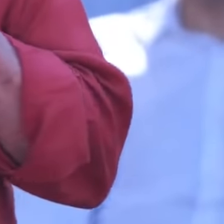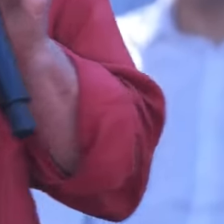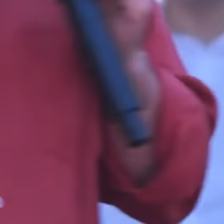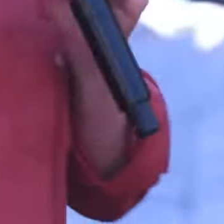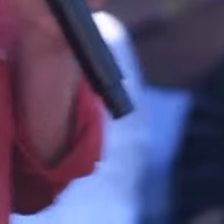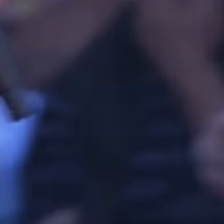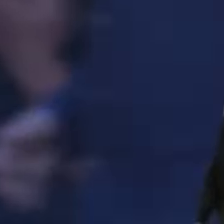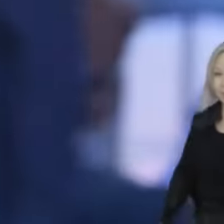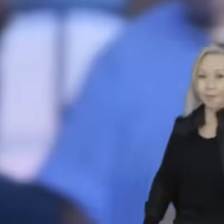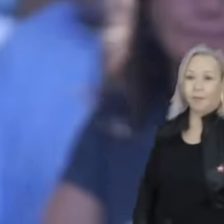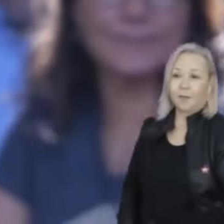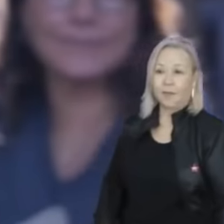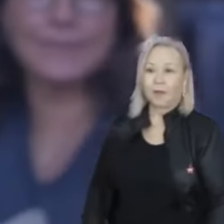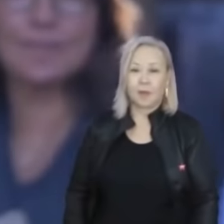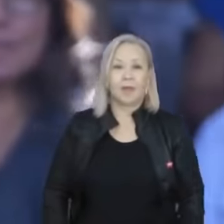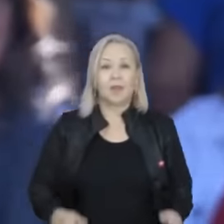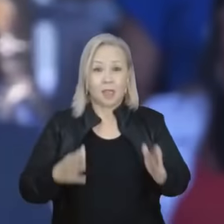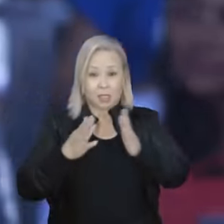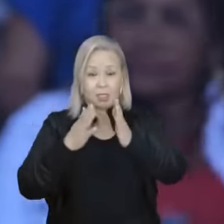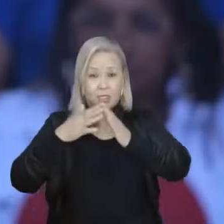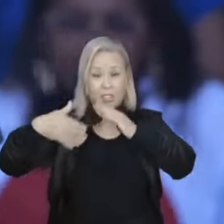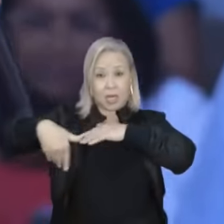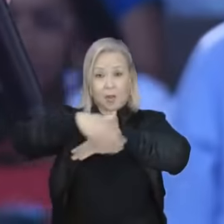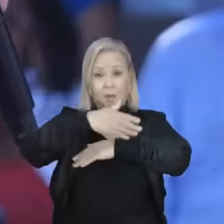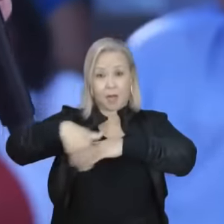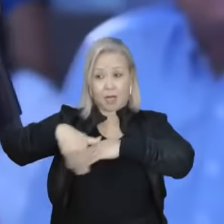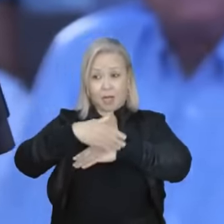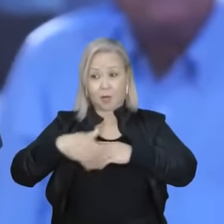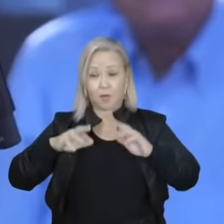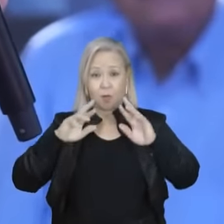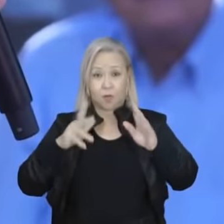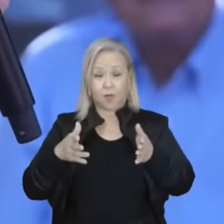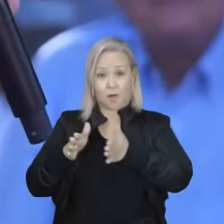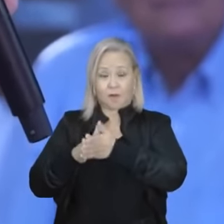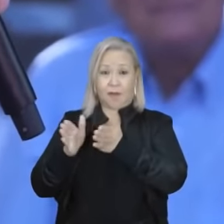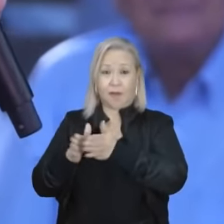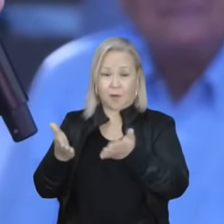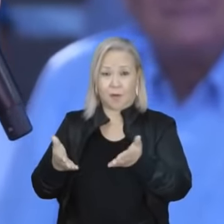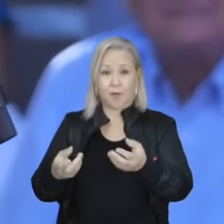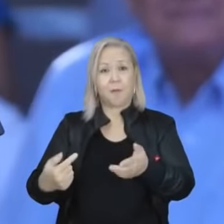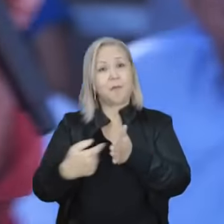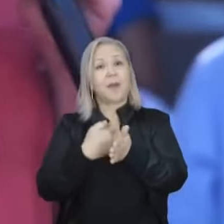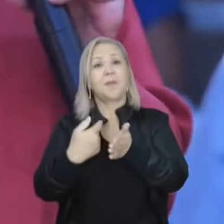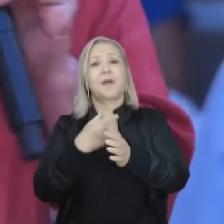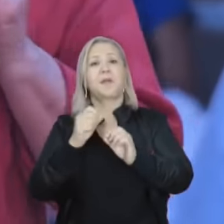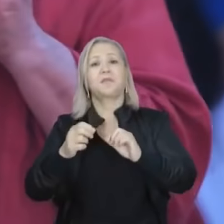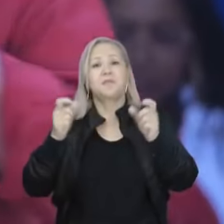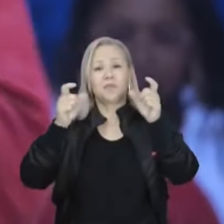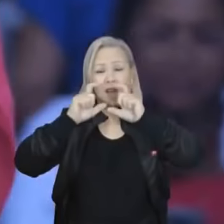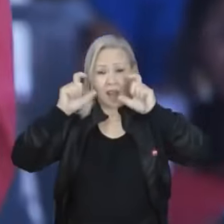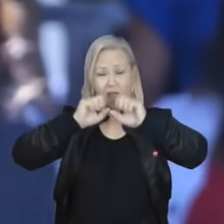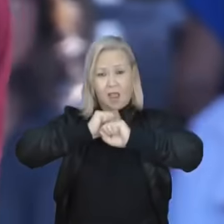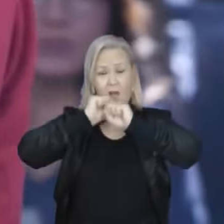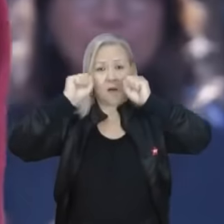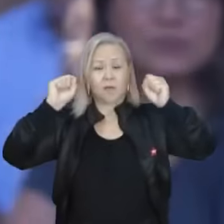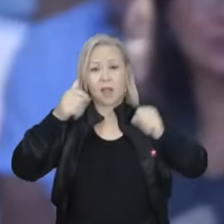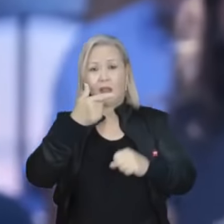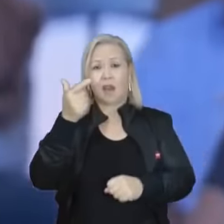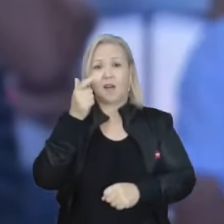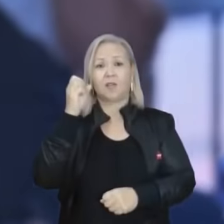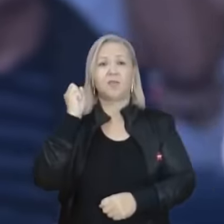Vila São José, e entrava 1,5 metro de água dentro da minha casa. Às vezes acordava 2 horas da manhã para espantar